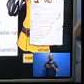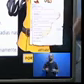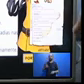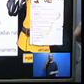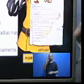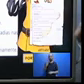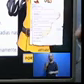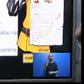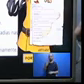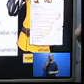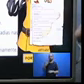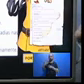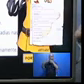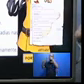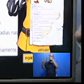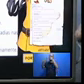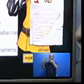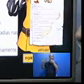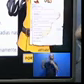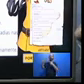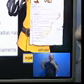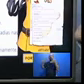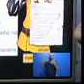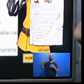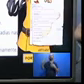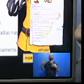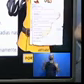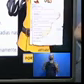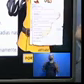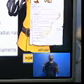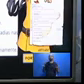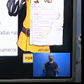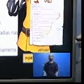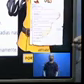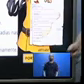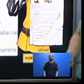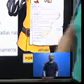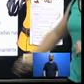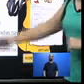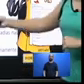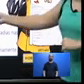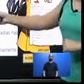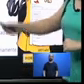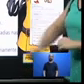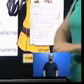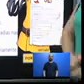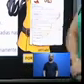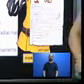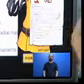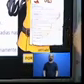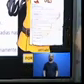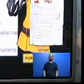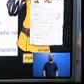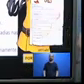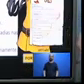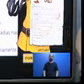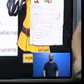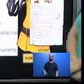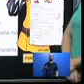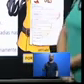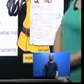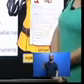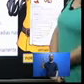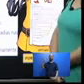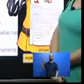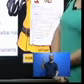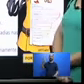é a correta sobre as capitanias hereditárias. Elas eram administradas pelos